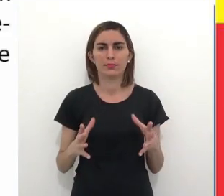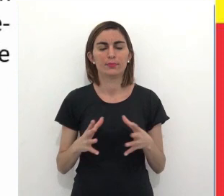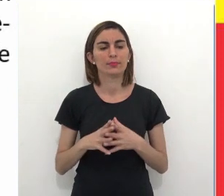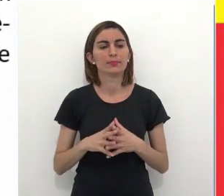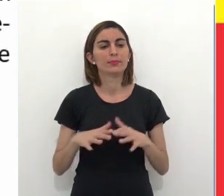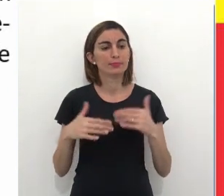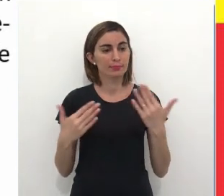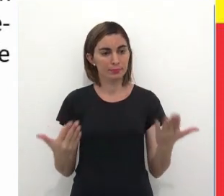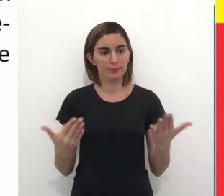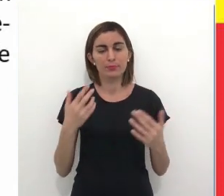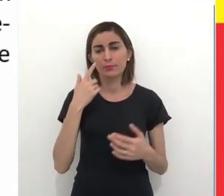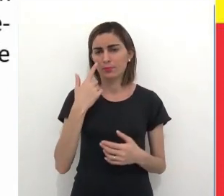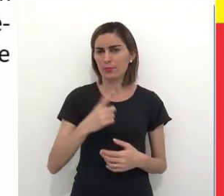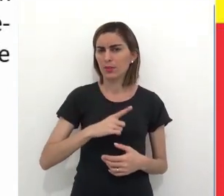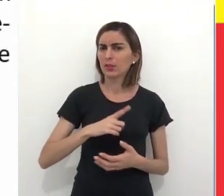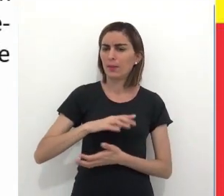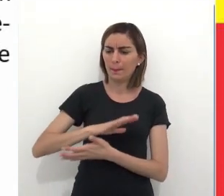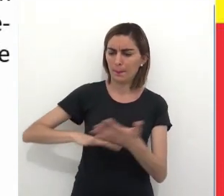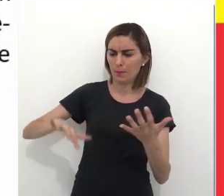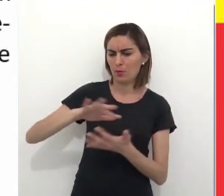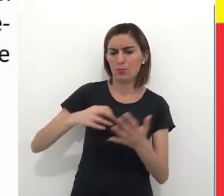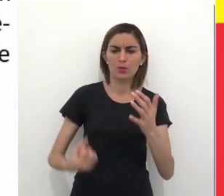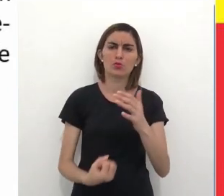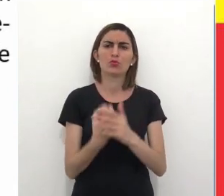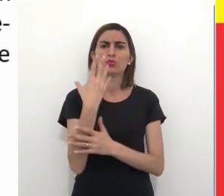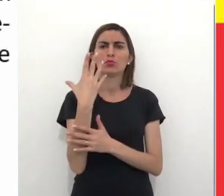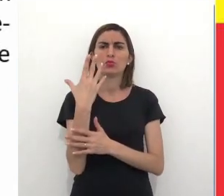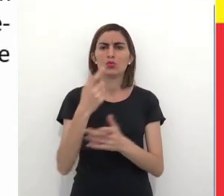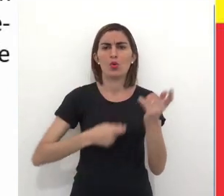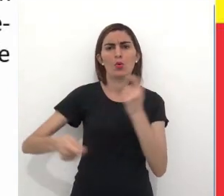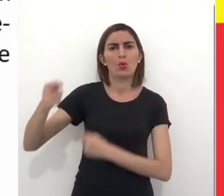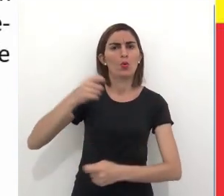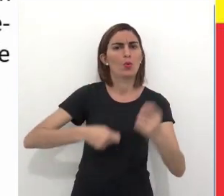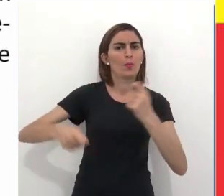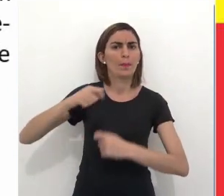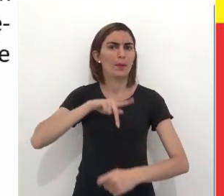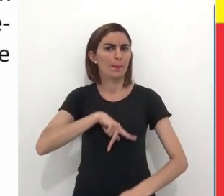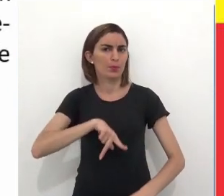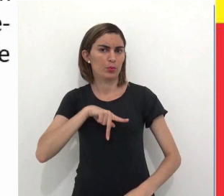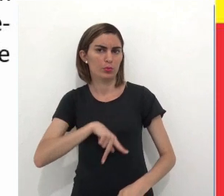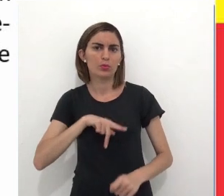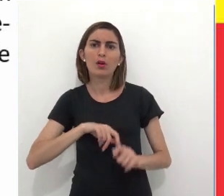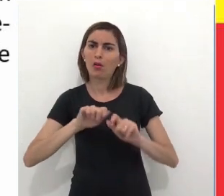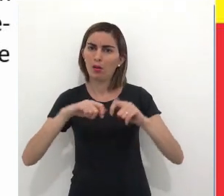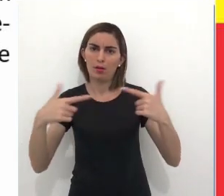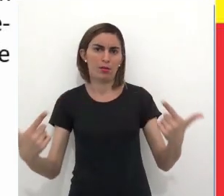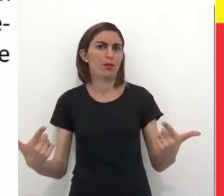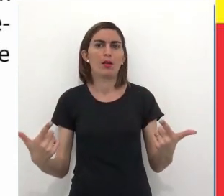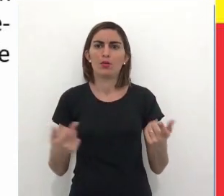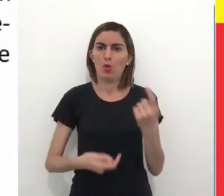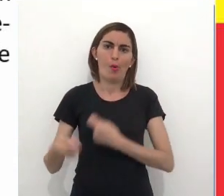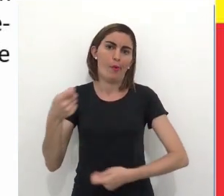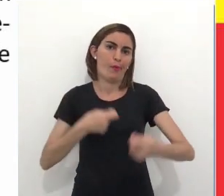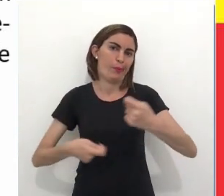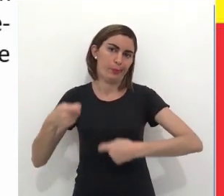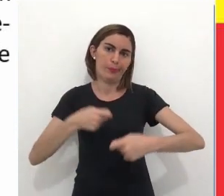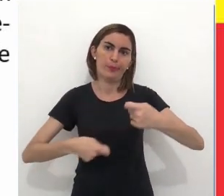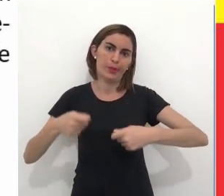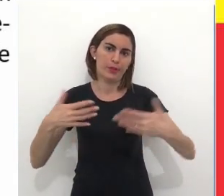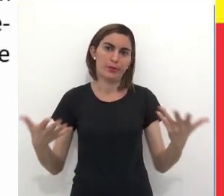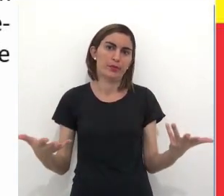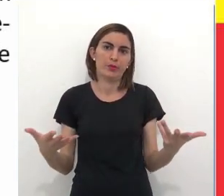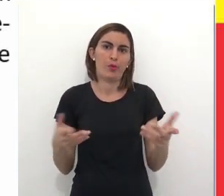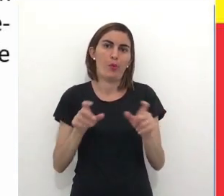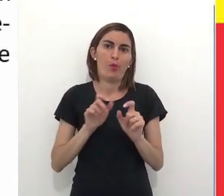né? Então, aí vocês vão ter, o movimento surgiu entre os grandes comerciantes portugueses de Recife. Claro, só podia ser os comerciantes,